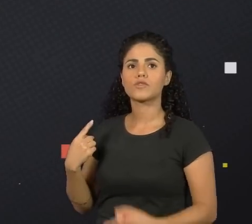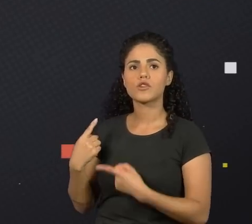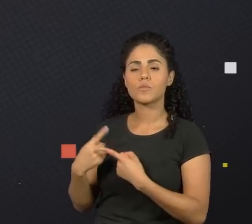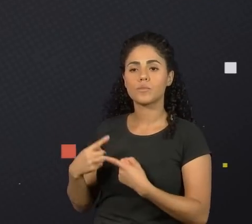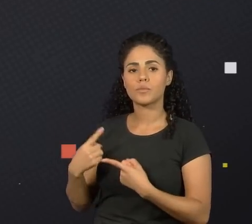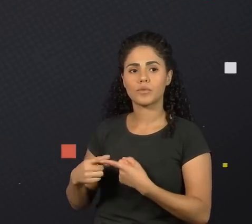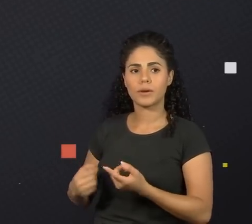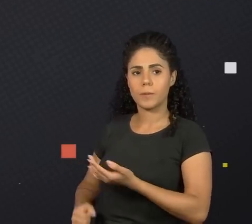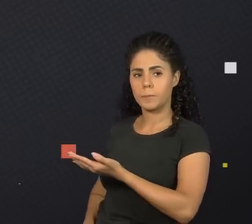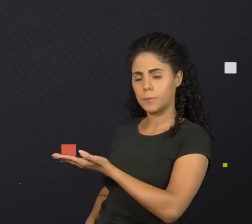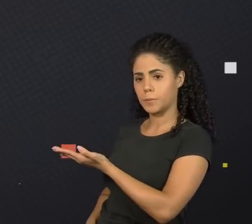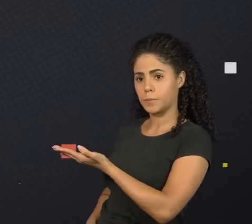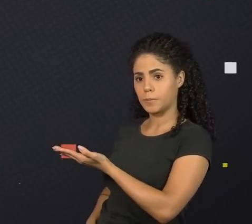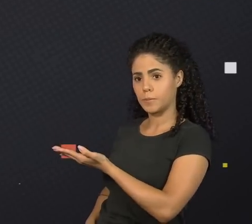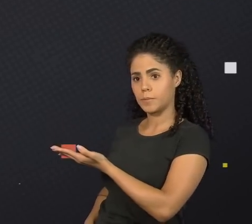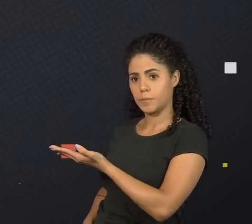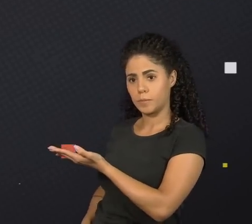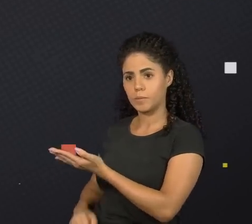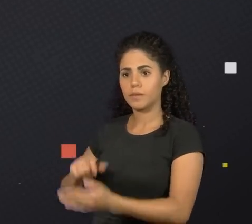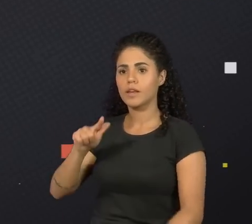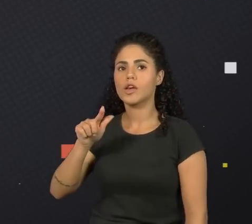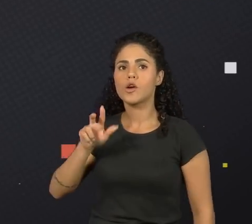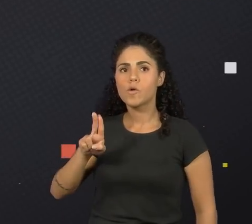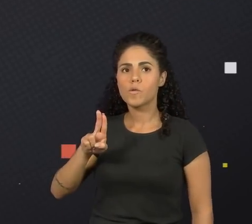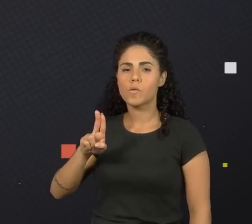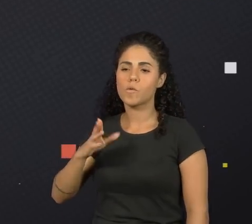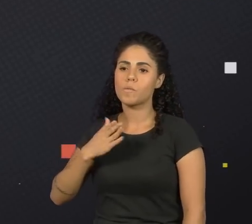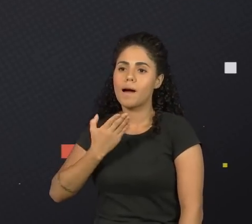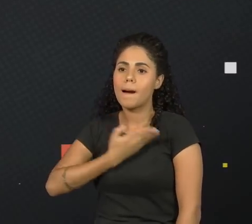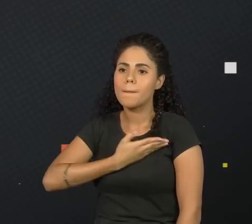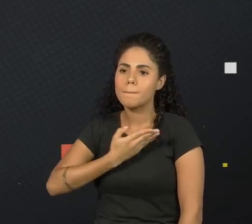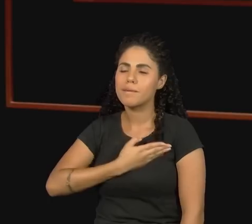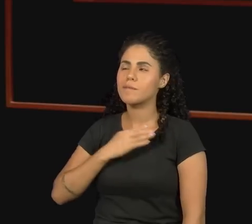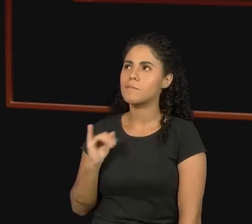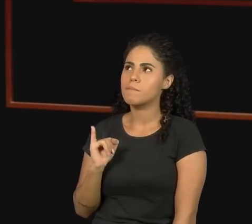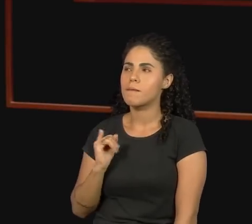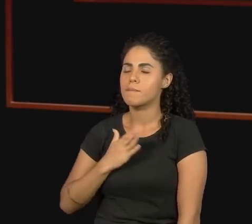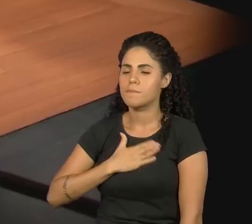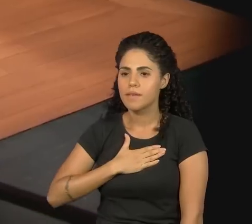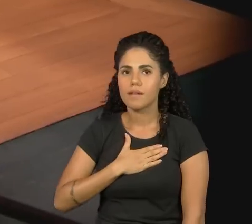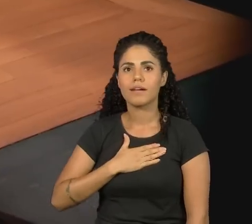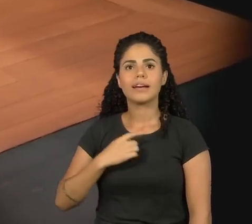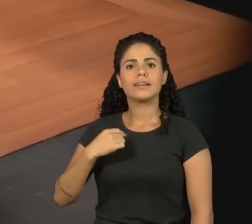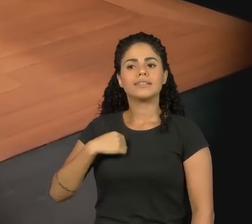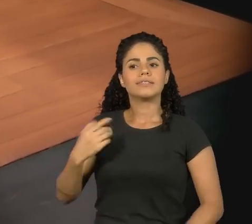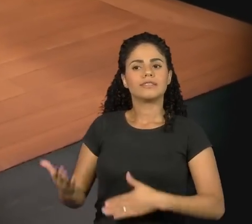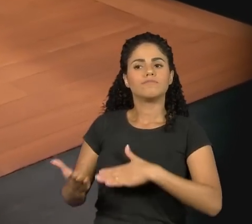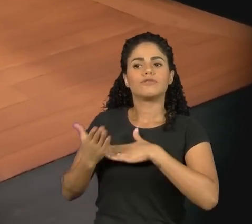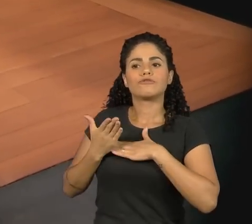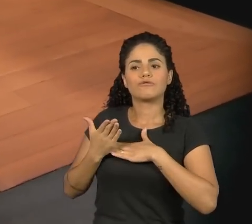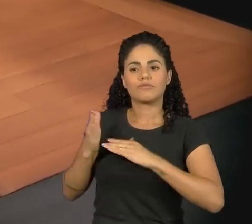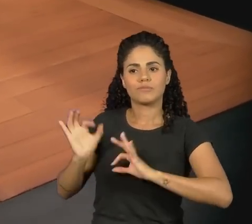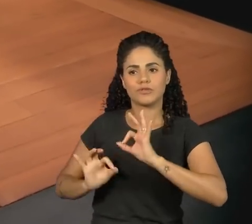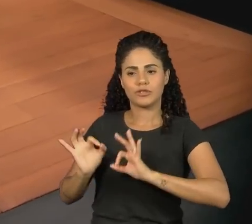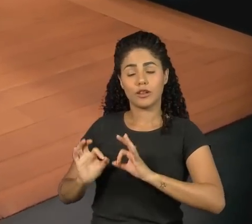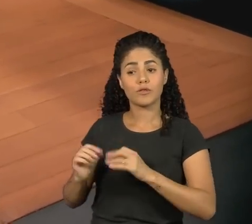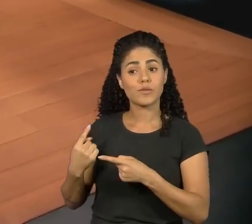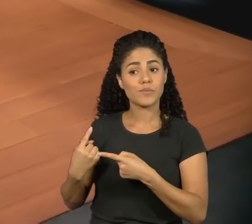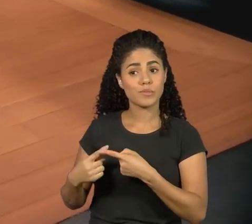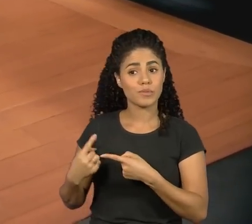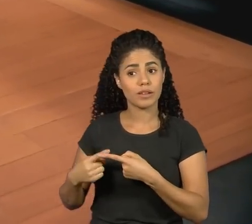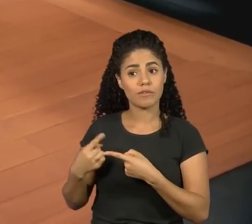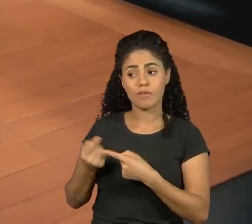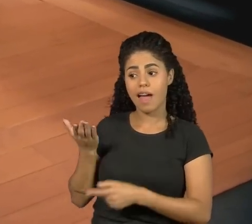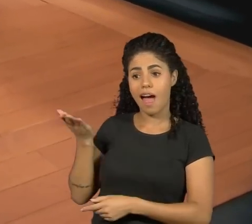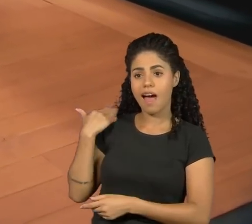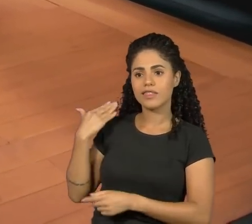O Fantástico Ateliê do Gu, do Gustavo Crelli, meu irmão, meu amigo, me salvou muito esse projeto. Foi antes de